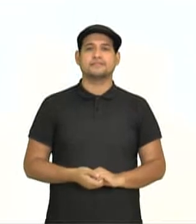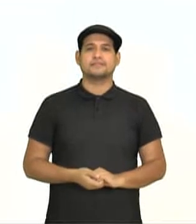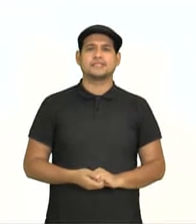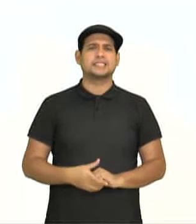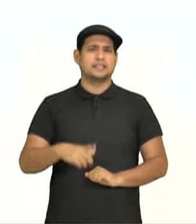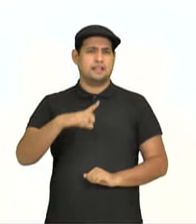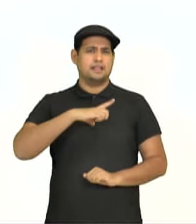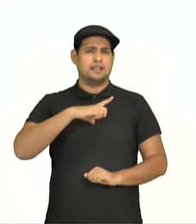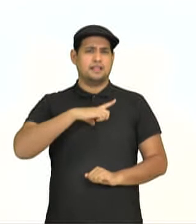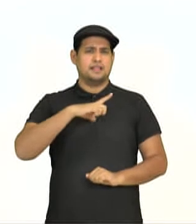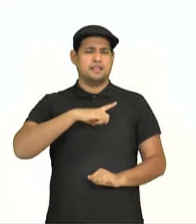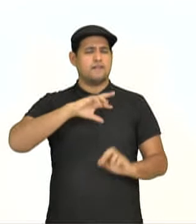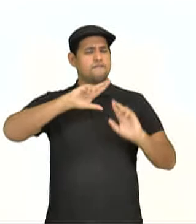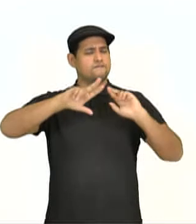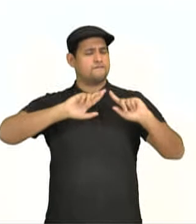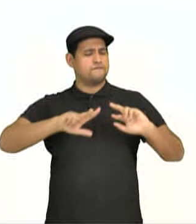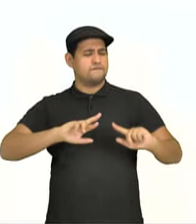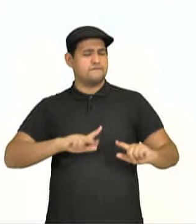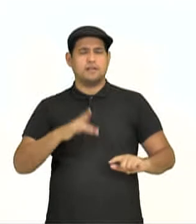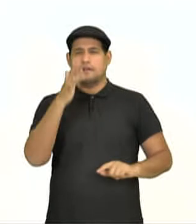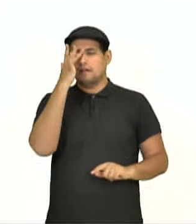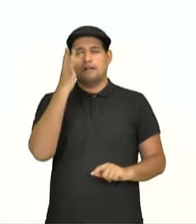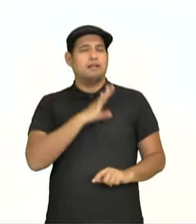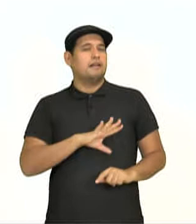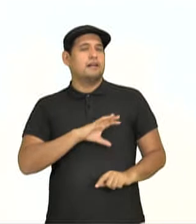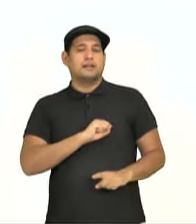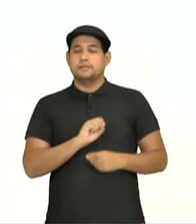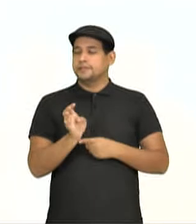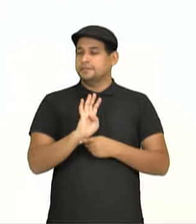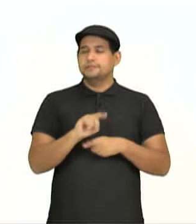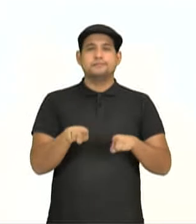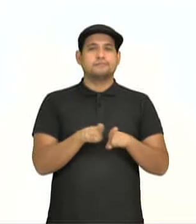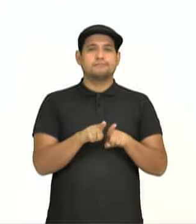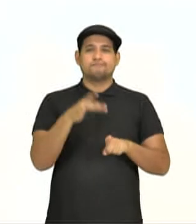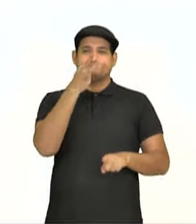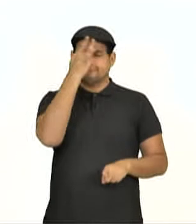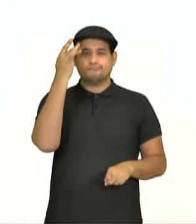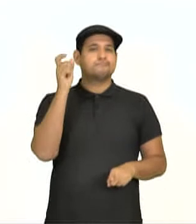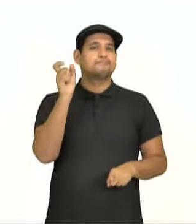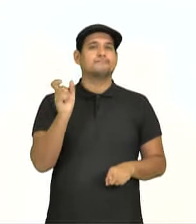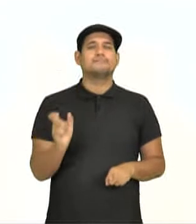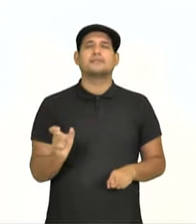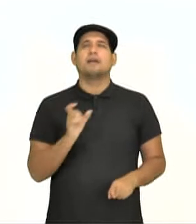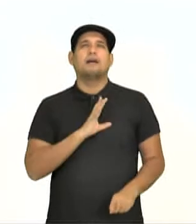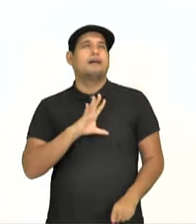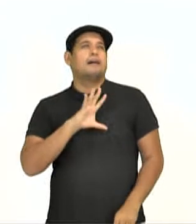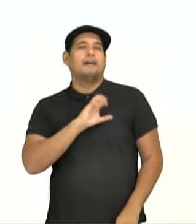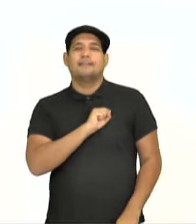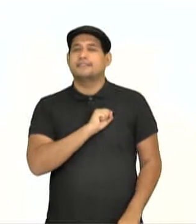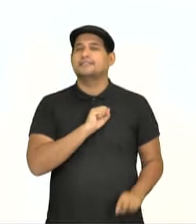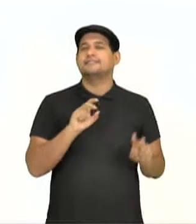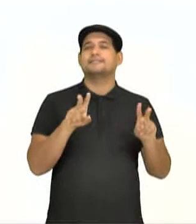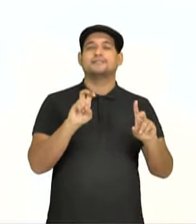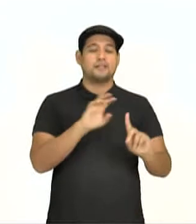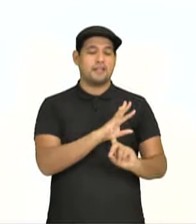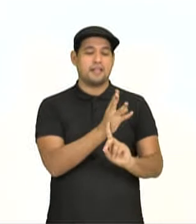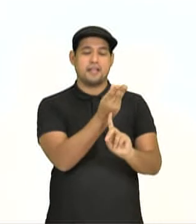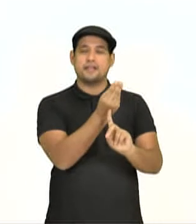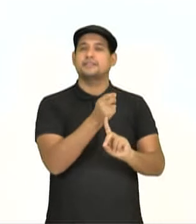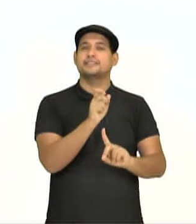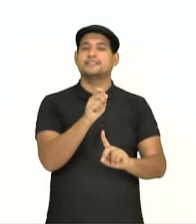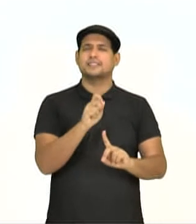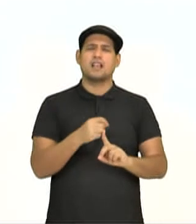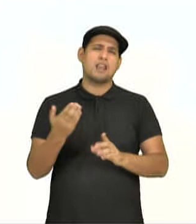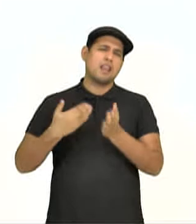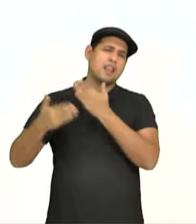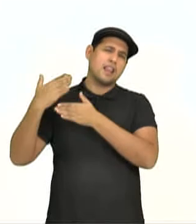Existem muitos amantes do cinema e também pessoas que se encantaram pela arte desde